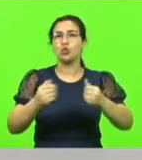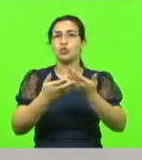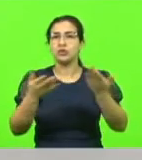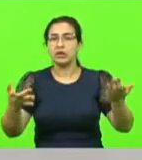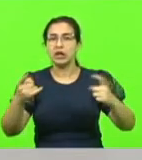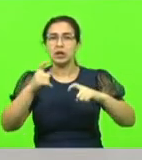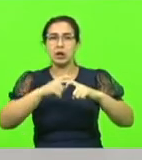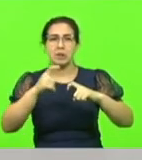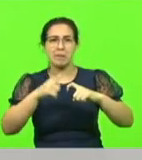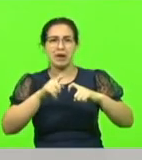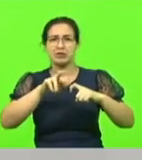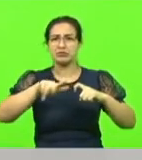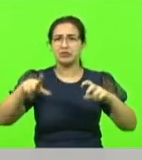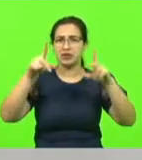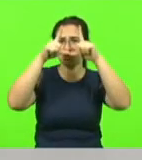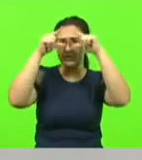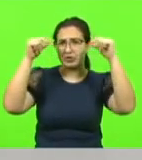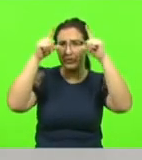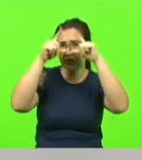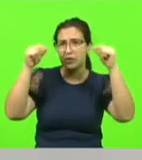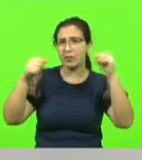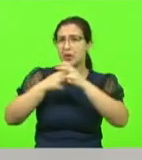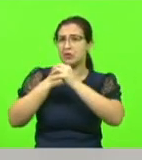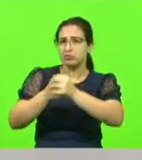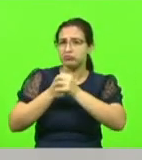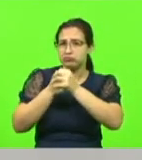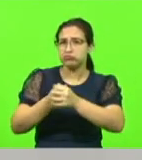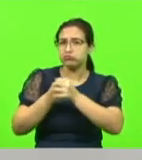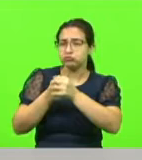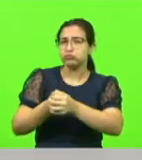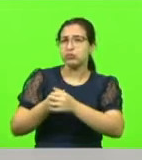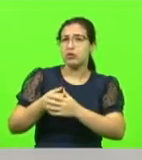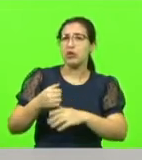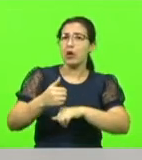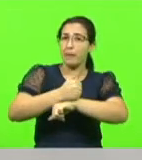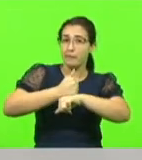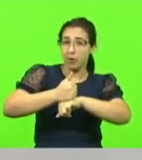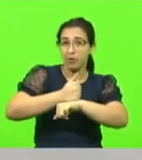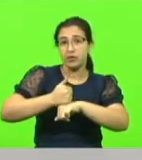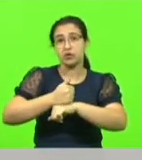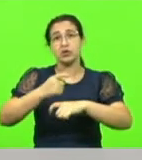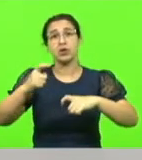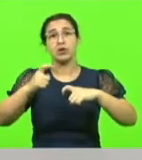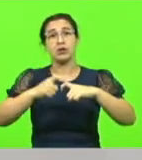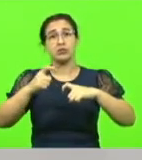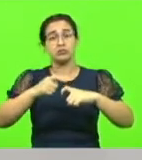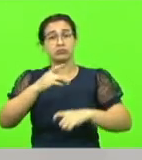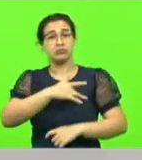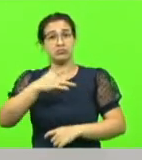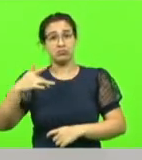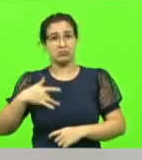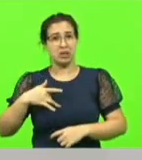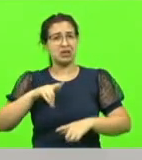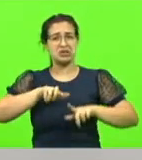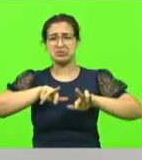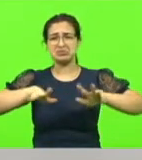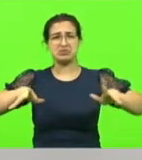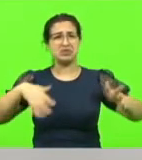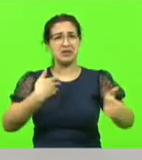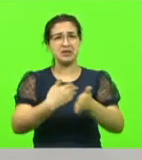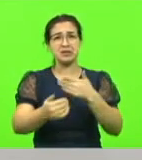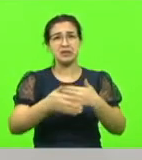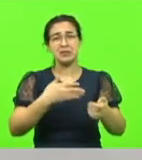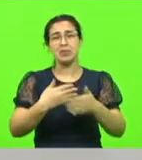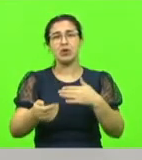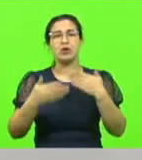pandemia. Eles não se esqueceram dos profissionais de saúde, seja quais foram, que